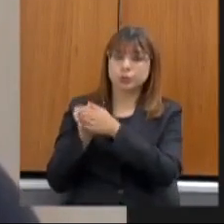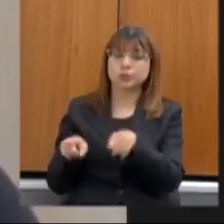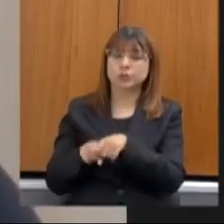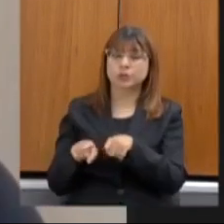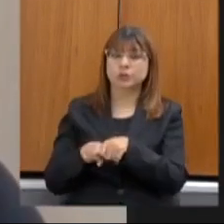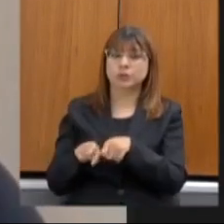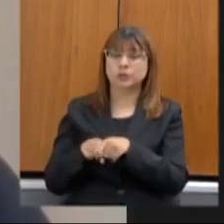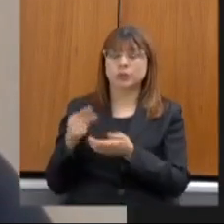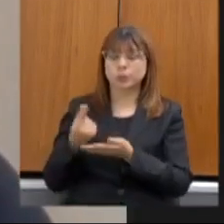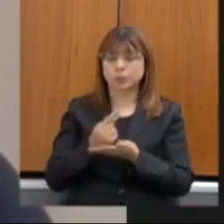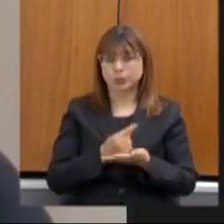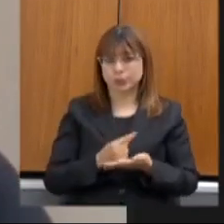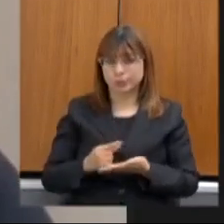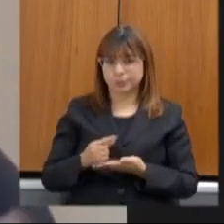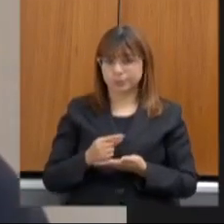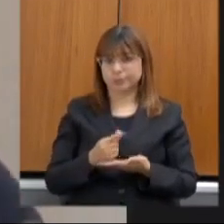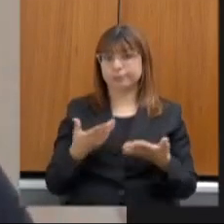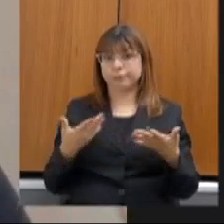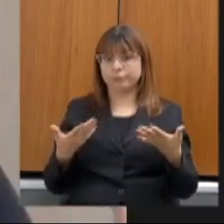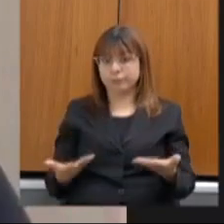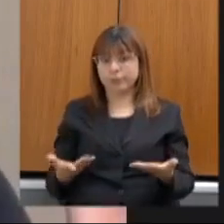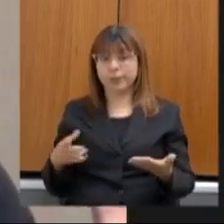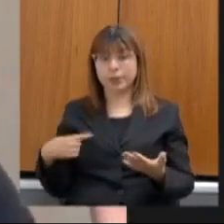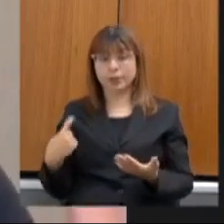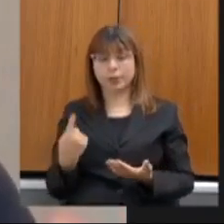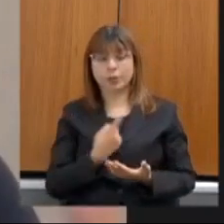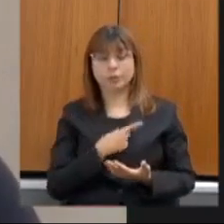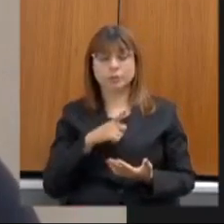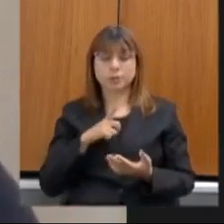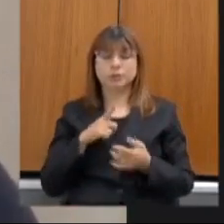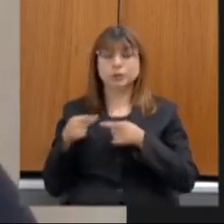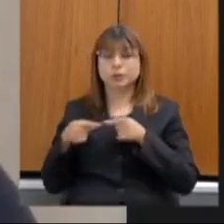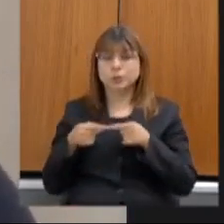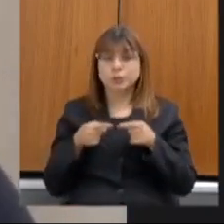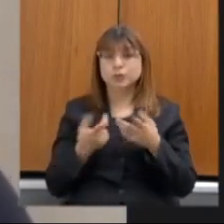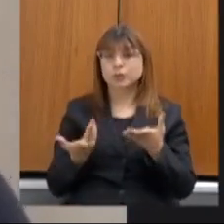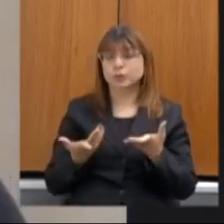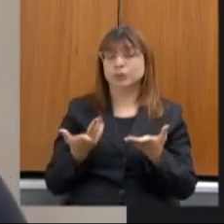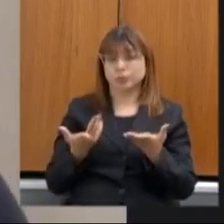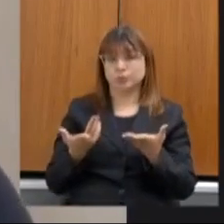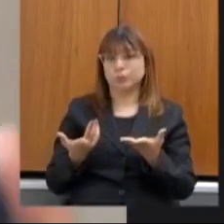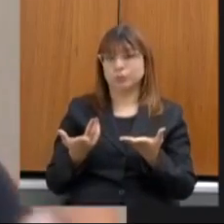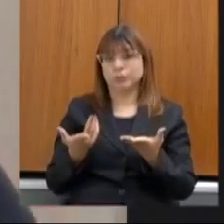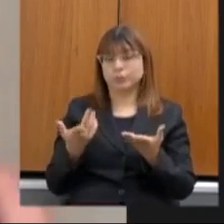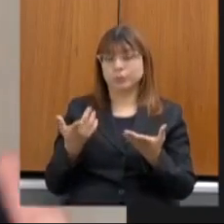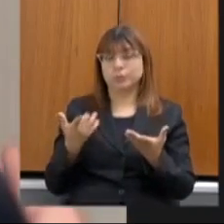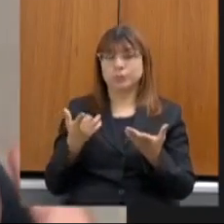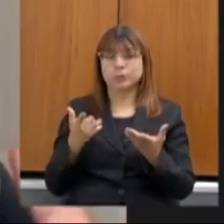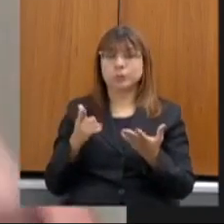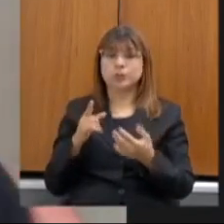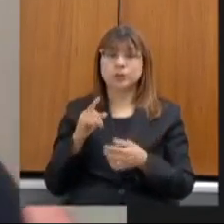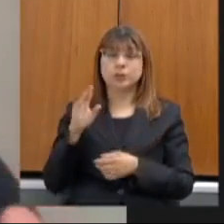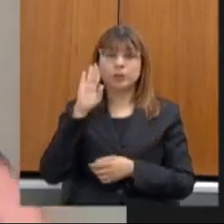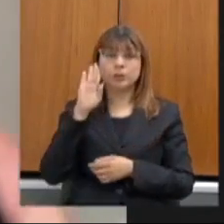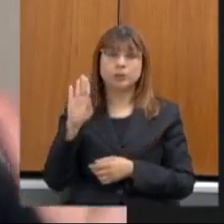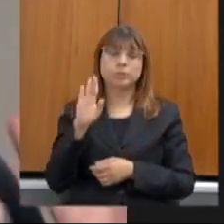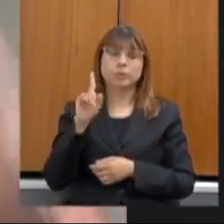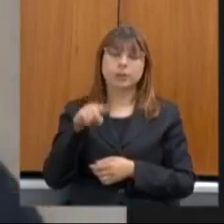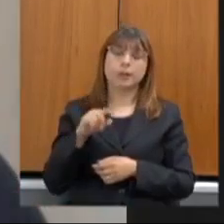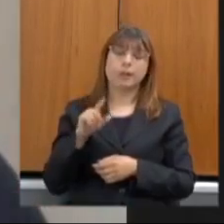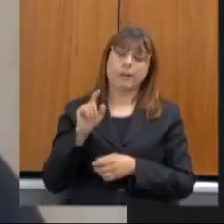abrange também o Vale do Mucuri três que isso aqui nós temos possibilidades e a possibilidade maior está no está